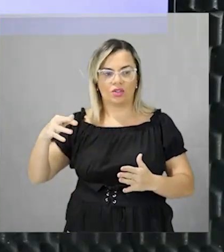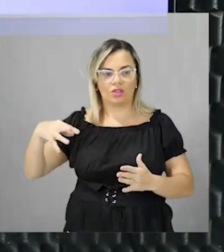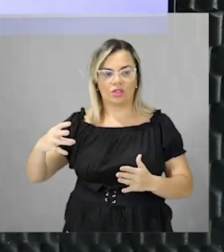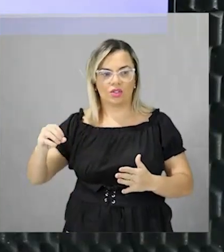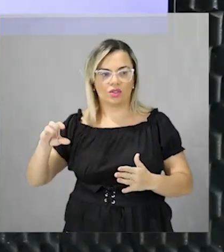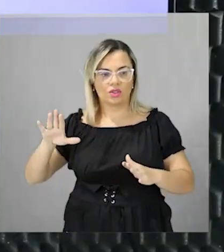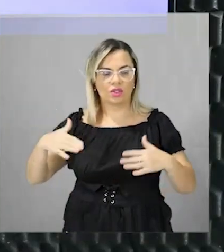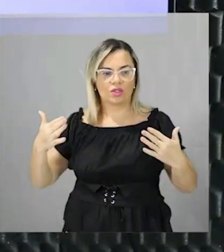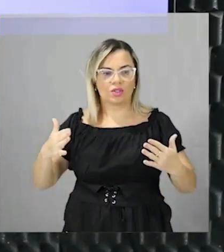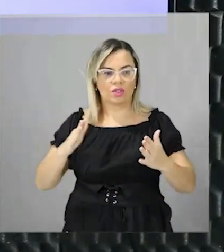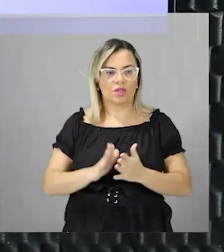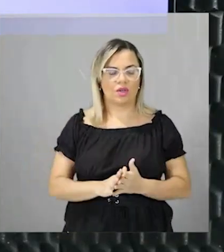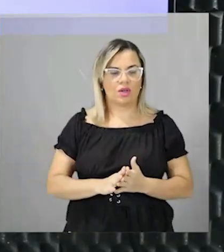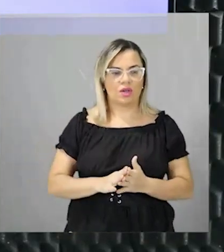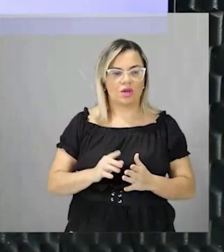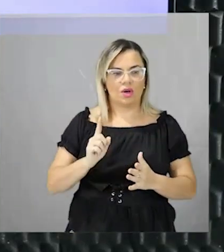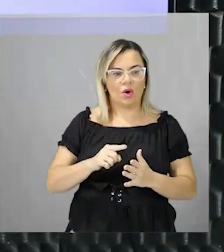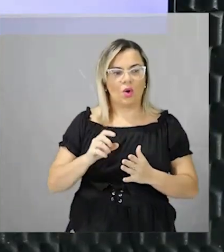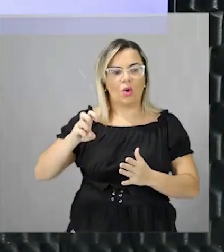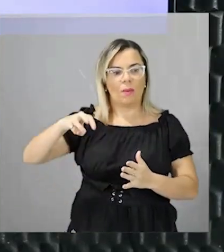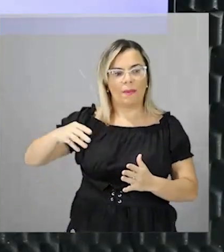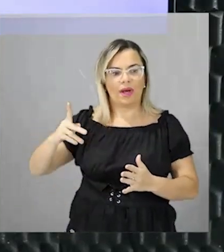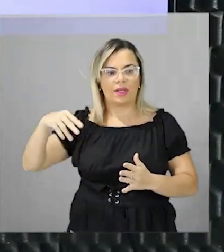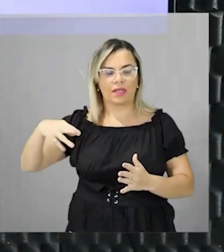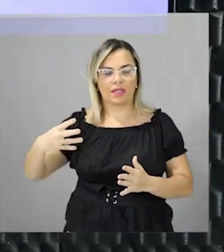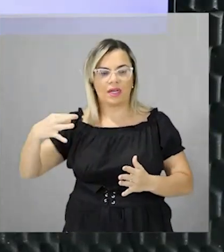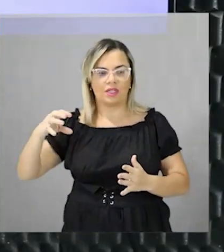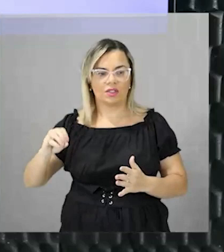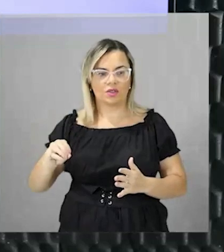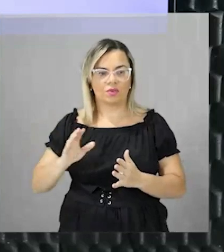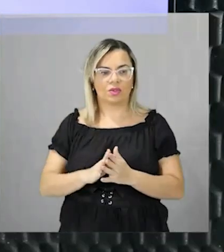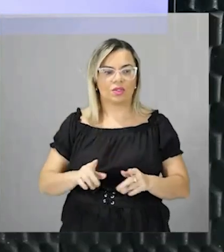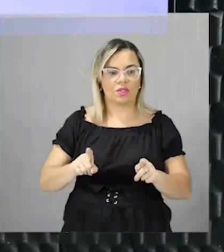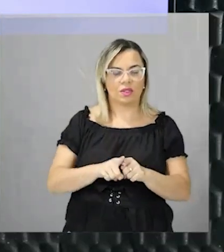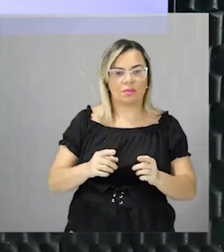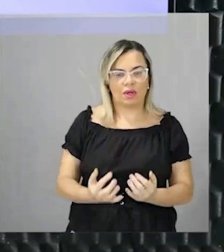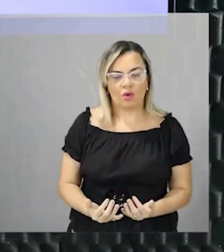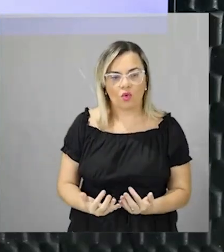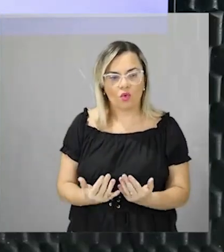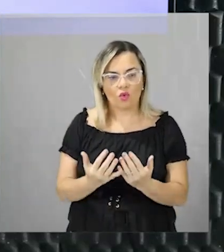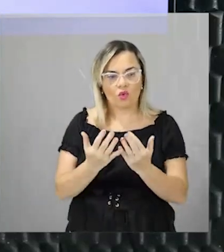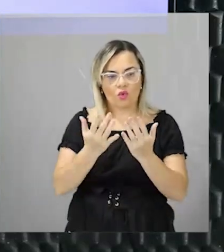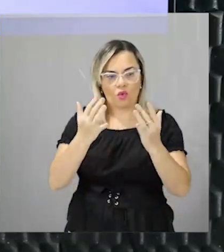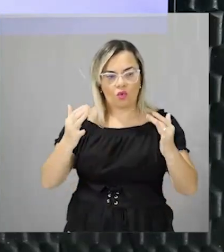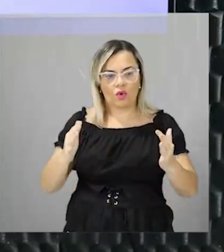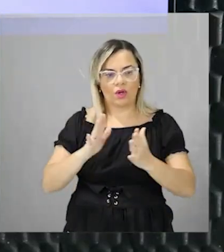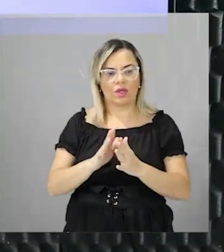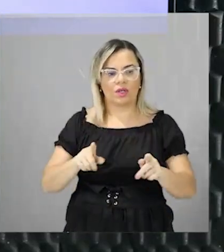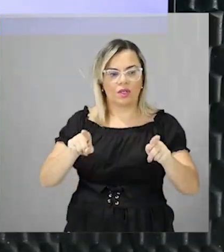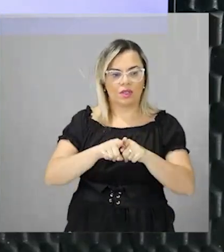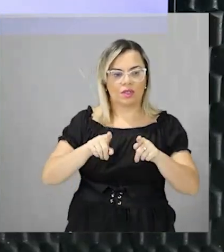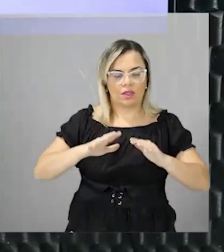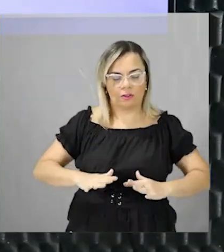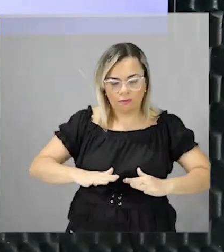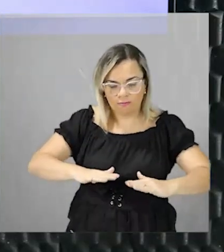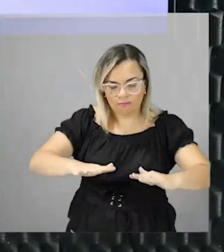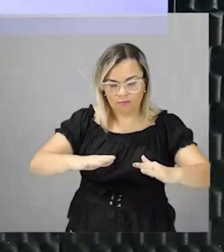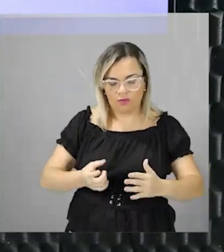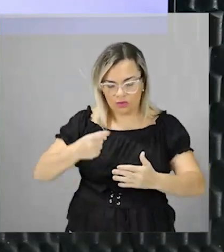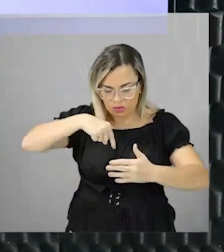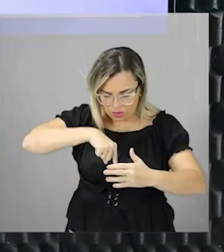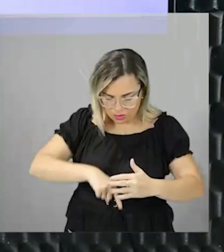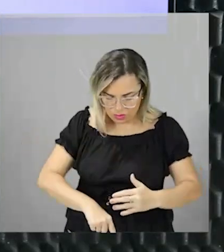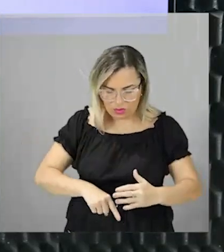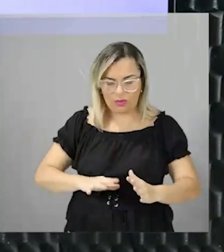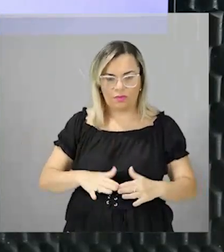por exemplo, o próprio vulcanismo, tá certo? O tectonismo, ou seja, todos os movimentos que acontecem abaixo, ali na crosta terrestre,